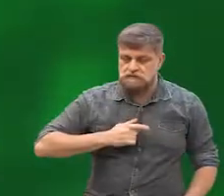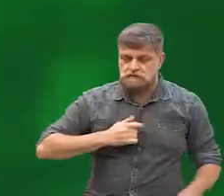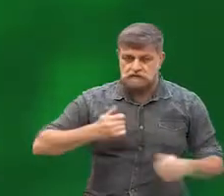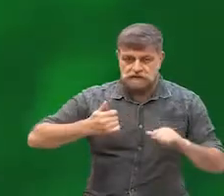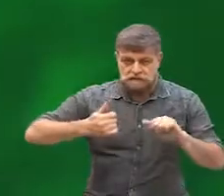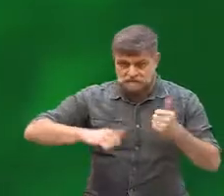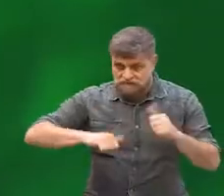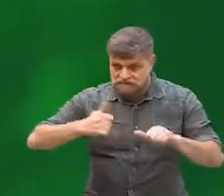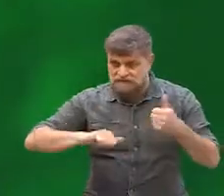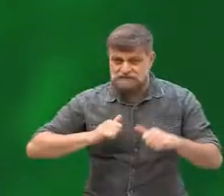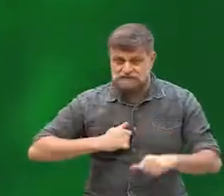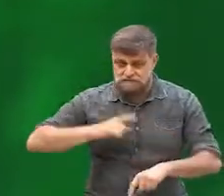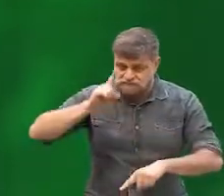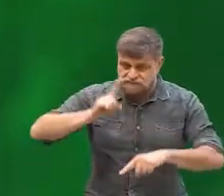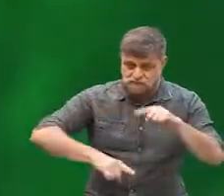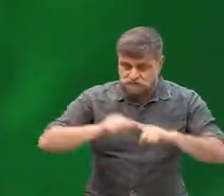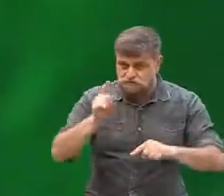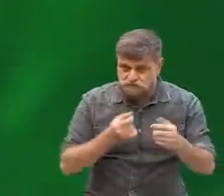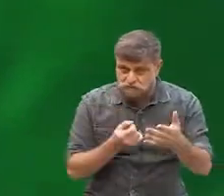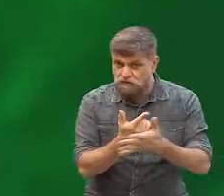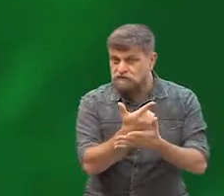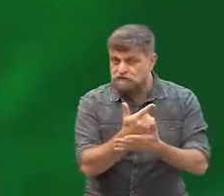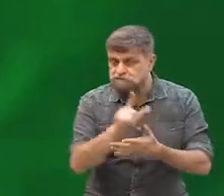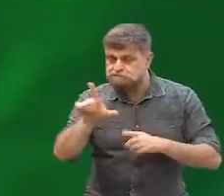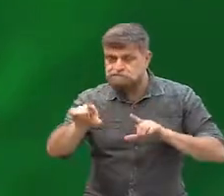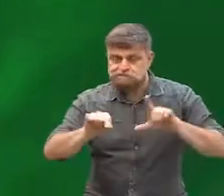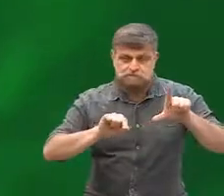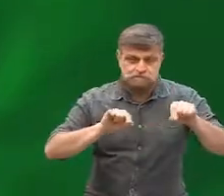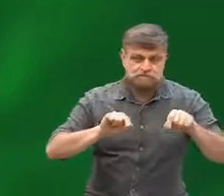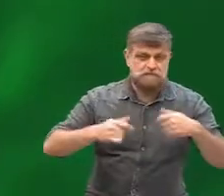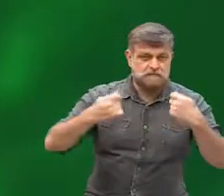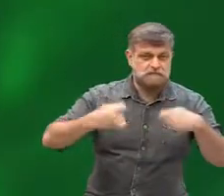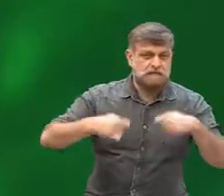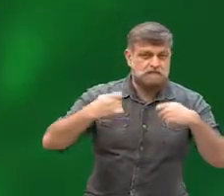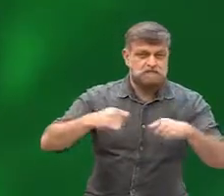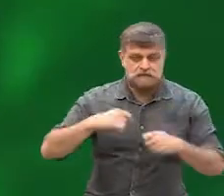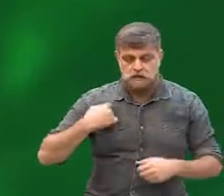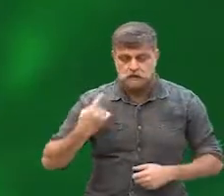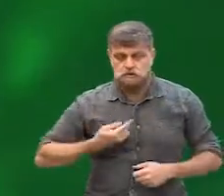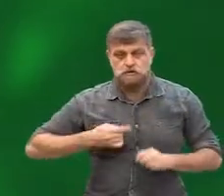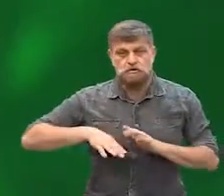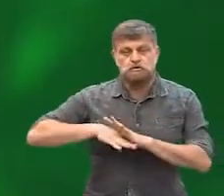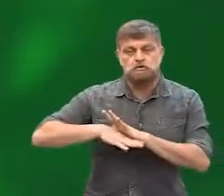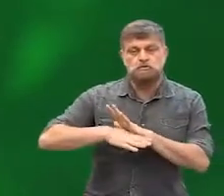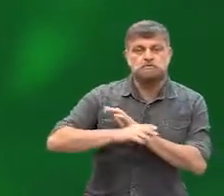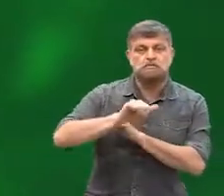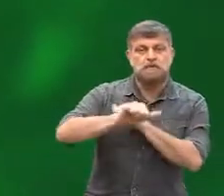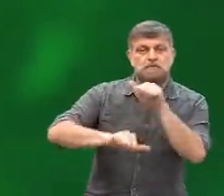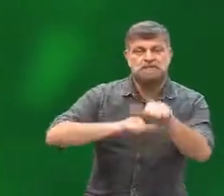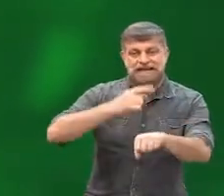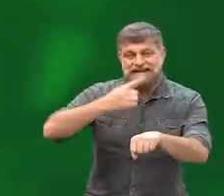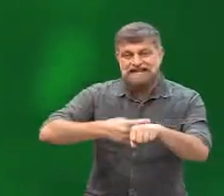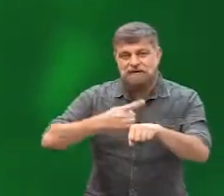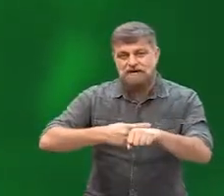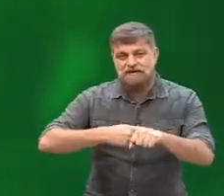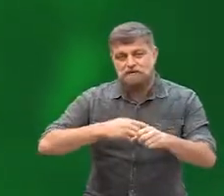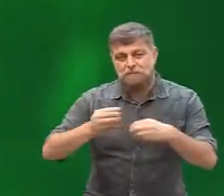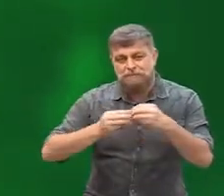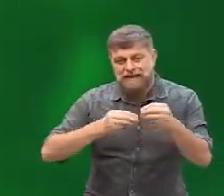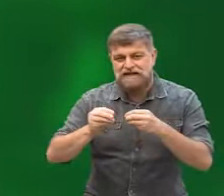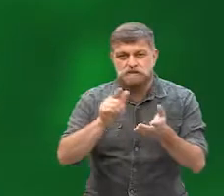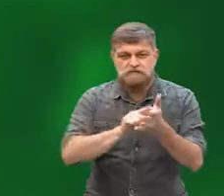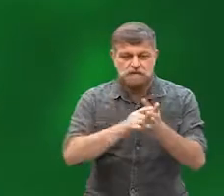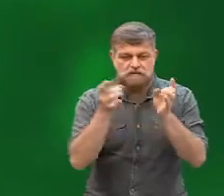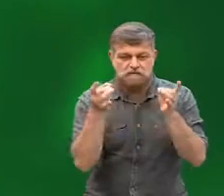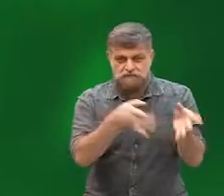quando escolhemos um produto? O que é preciso para mudarmos os hábitos ao descartar uma embalagem?